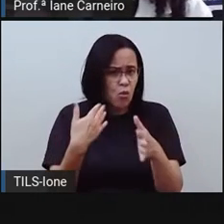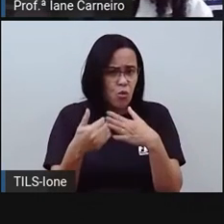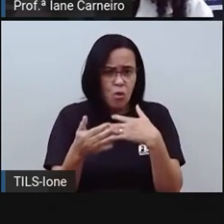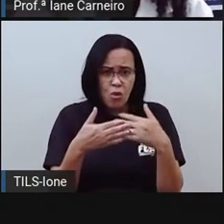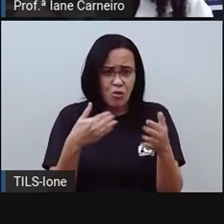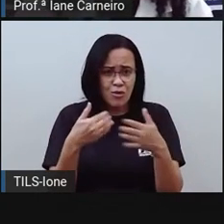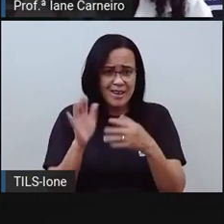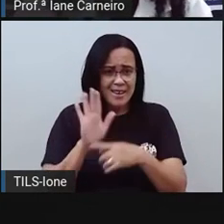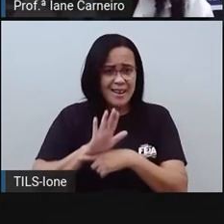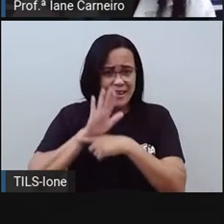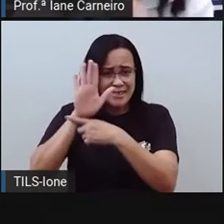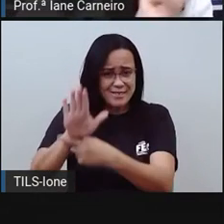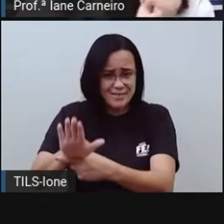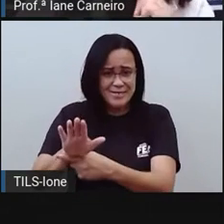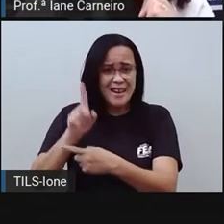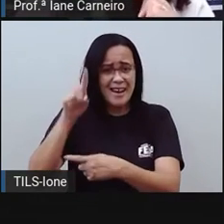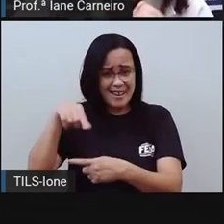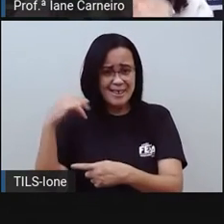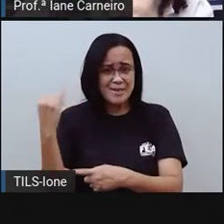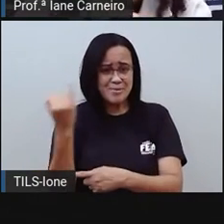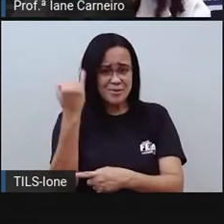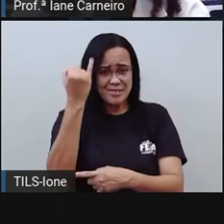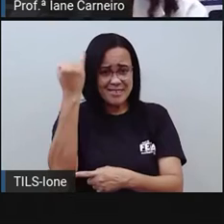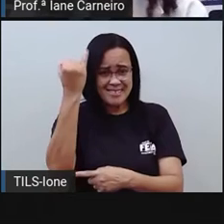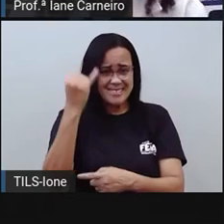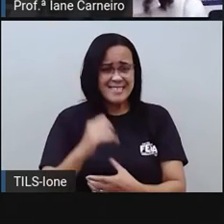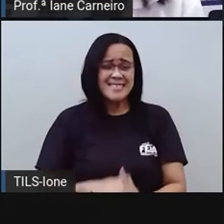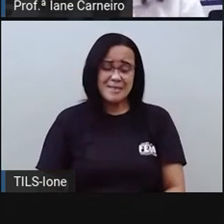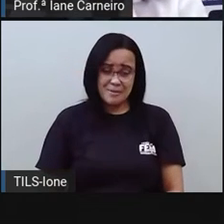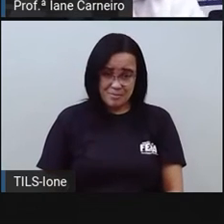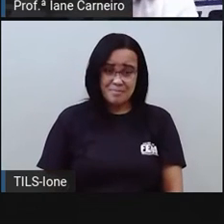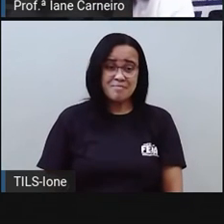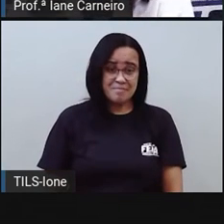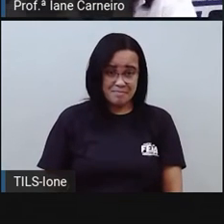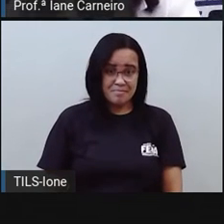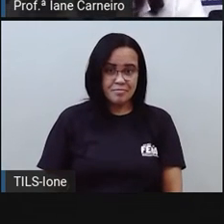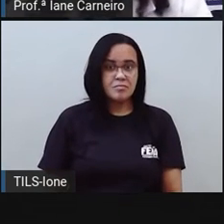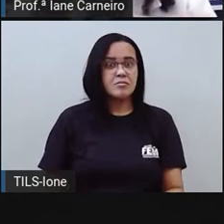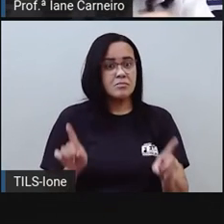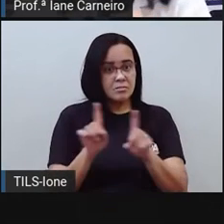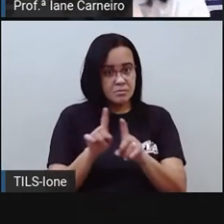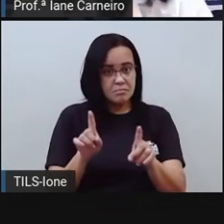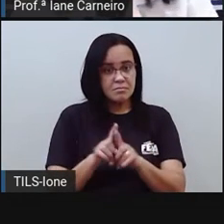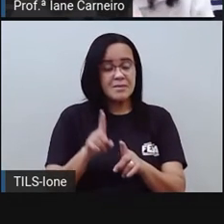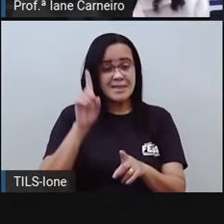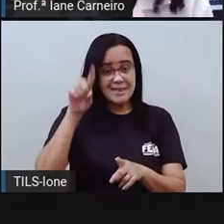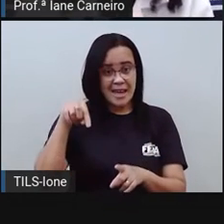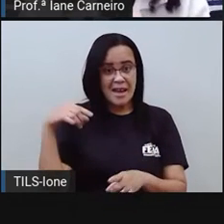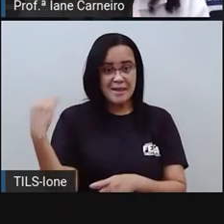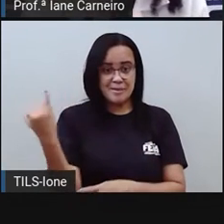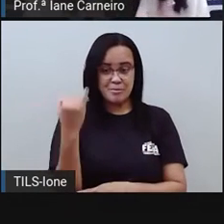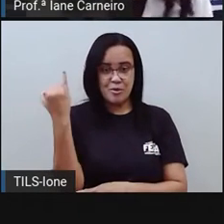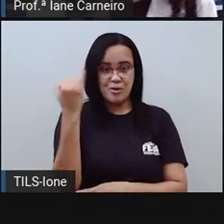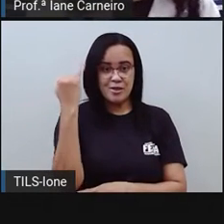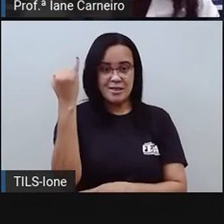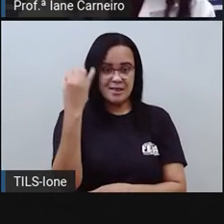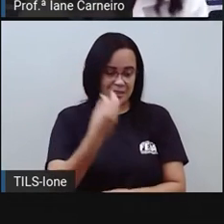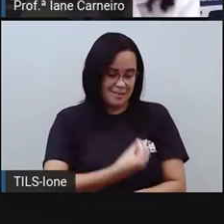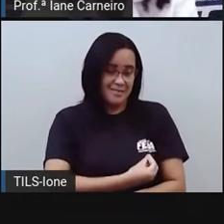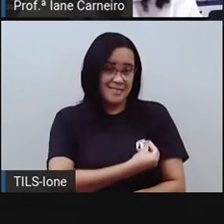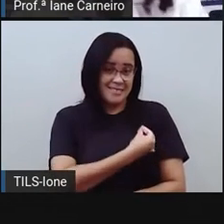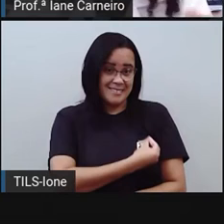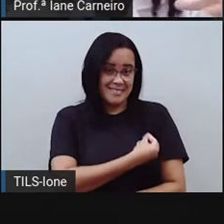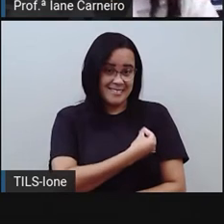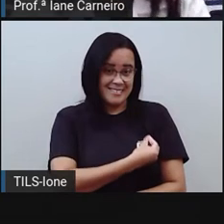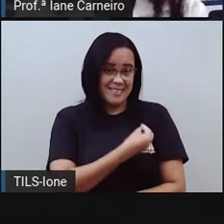importante. Outra coisa que é importante também para essa convivência, né, com seus colegas,